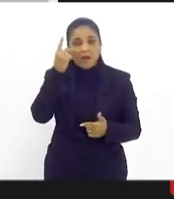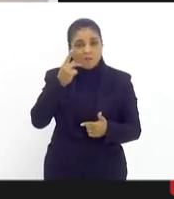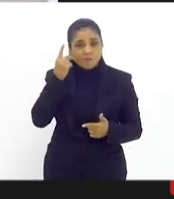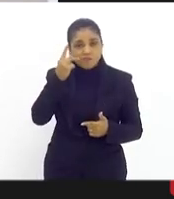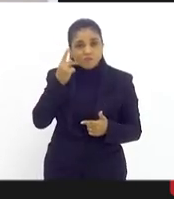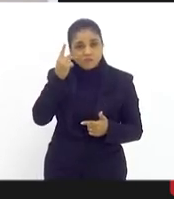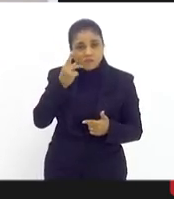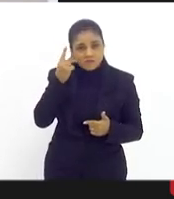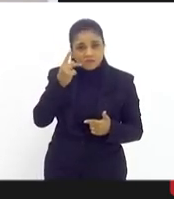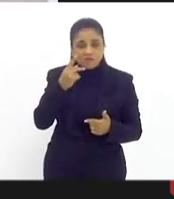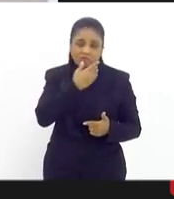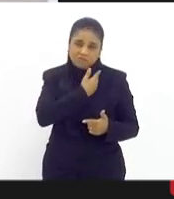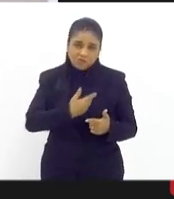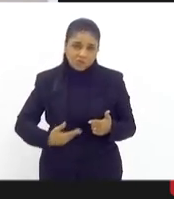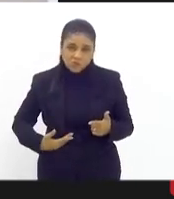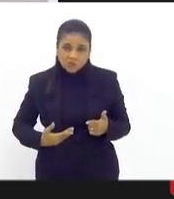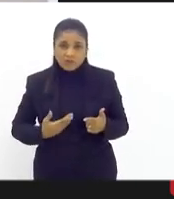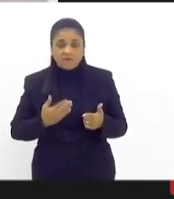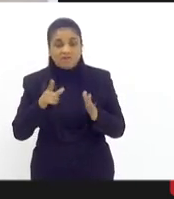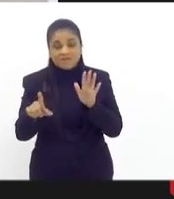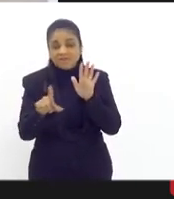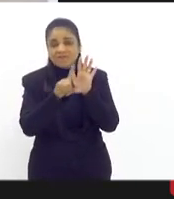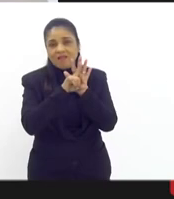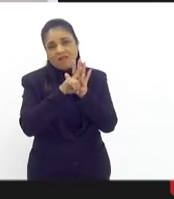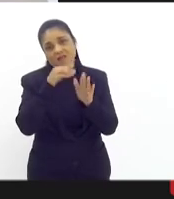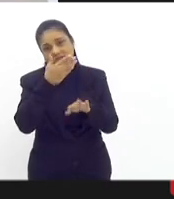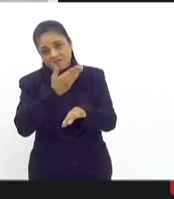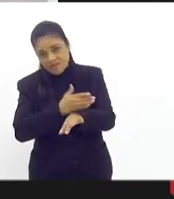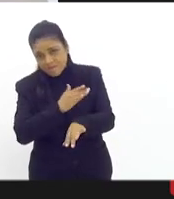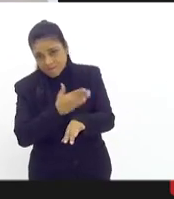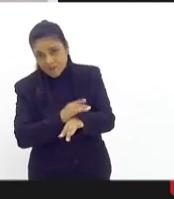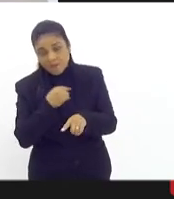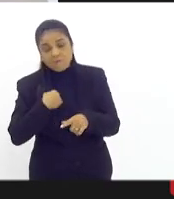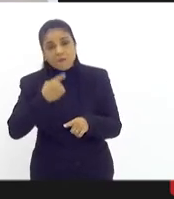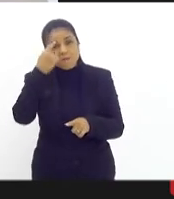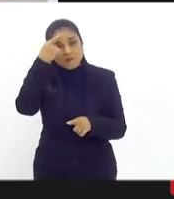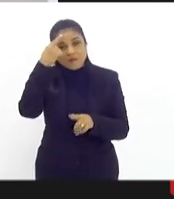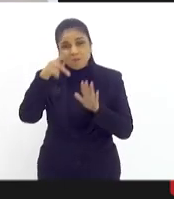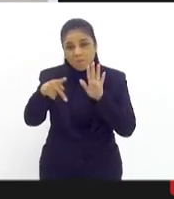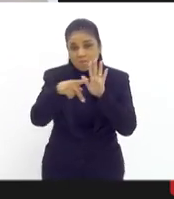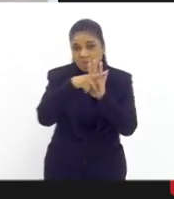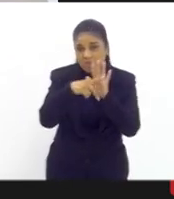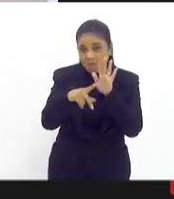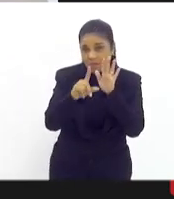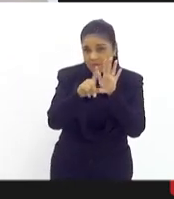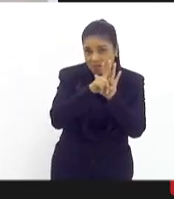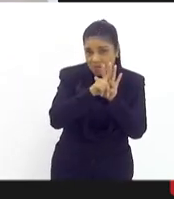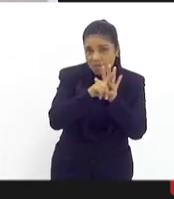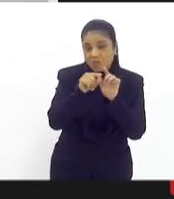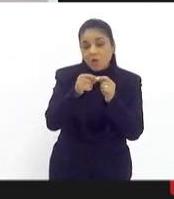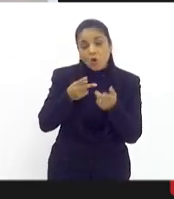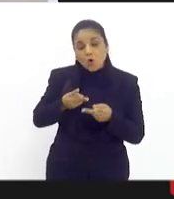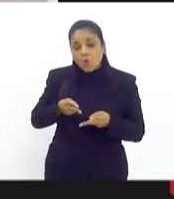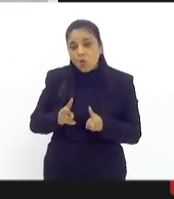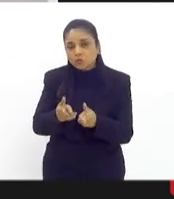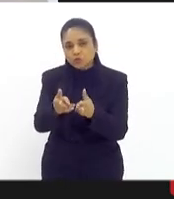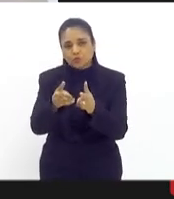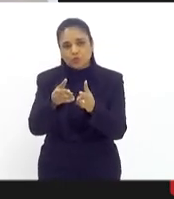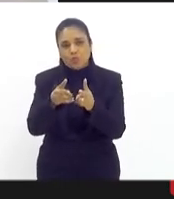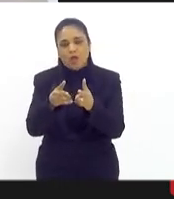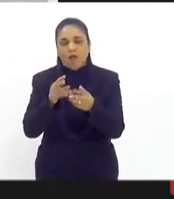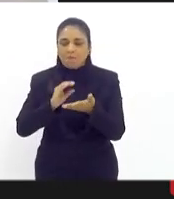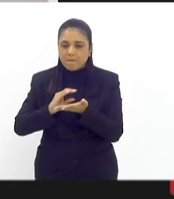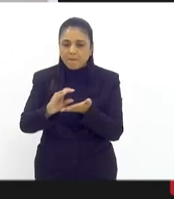na prática. Então, a gente precisa pensar no projeto de lei formas de garantir essa continuidade, não para ser algo que a gente foi